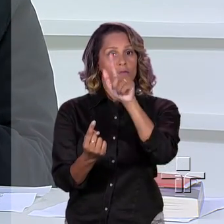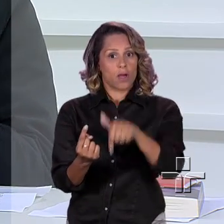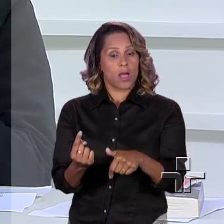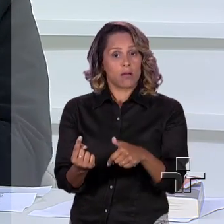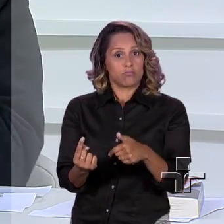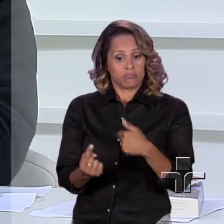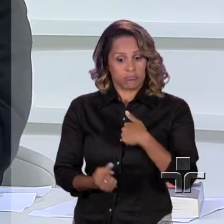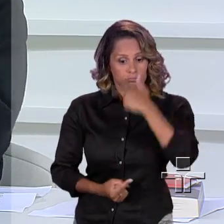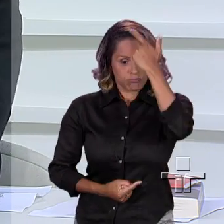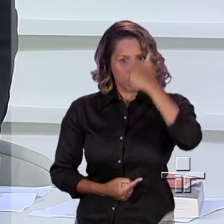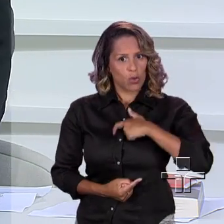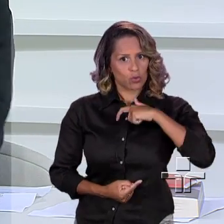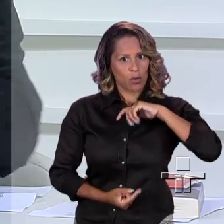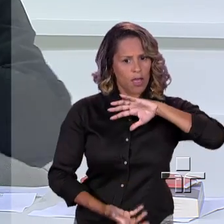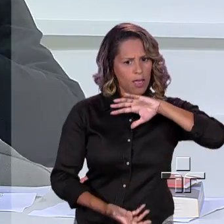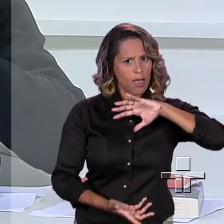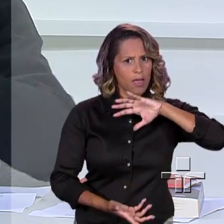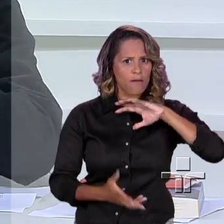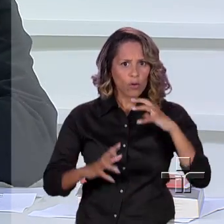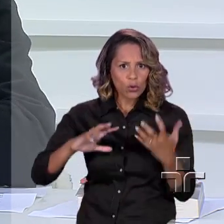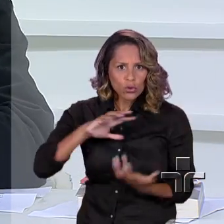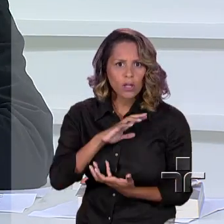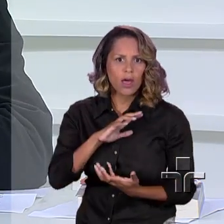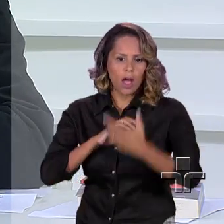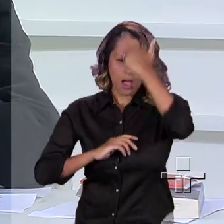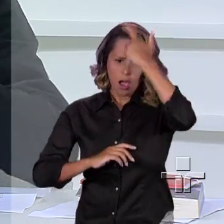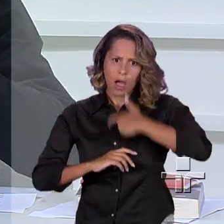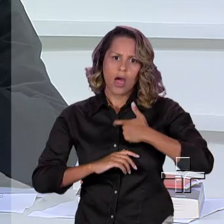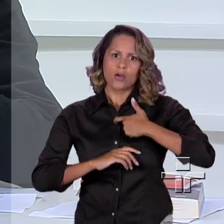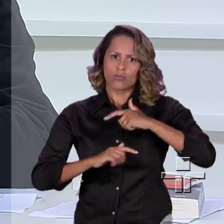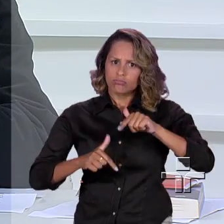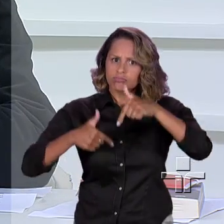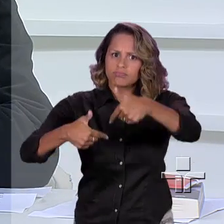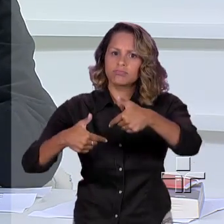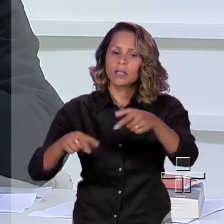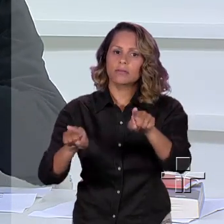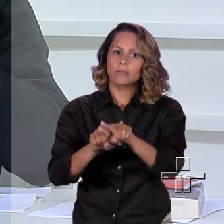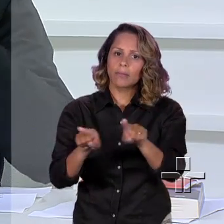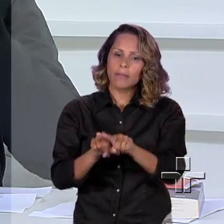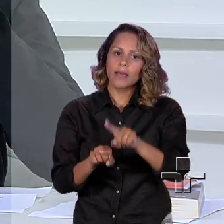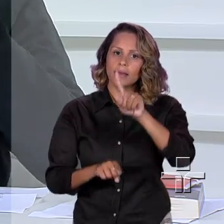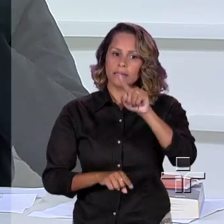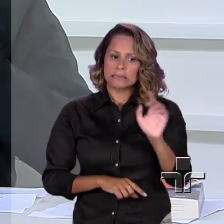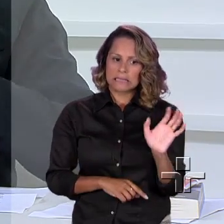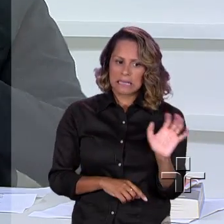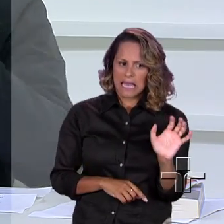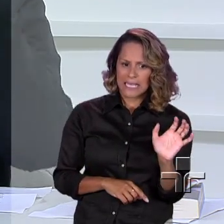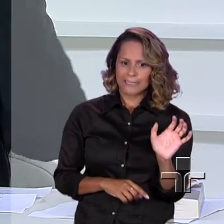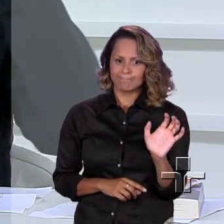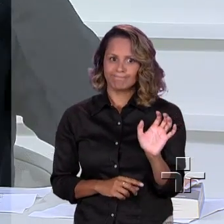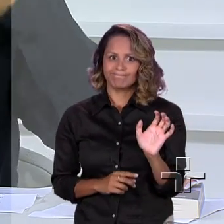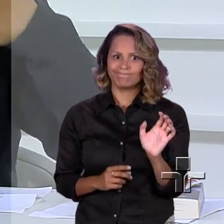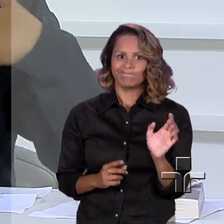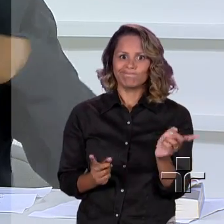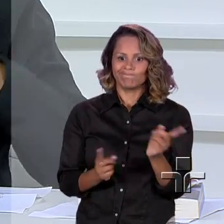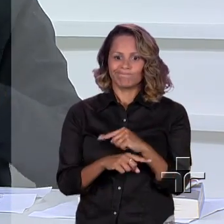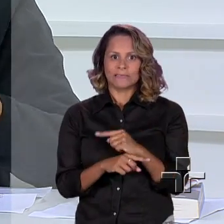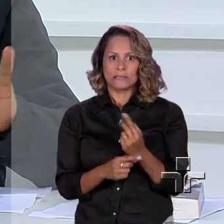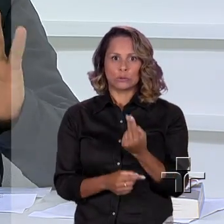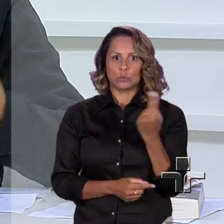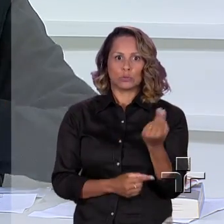revolucionário e ser gay eram coisas incompatíveis, não podiam ser, então ele se sublima,